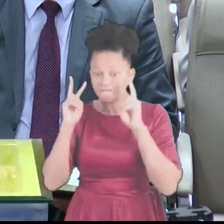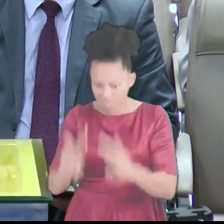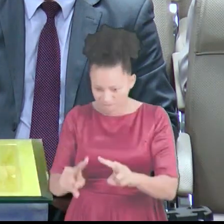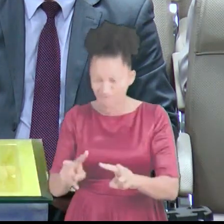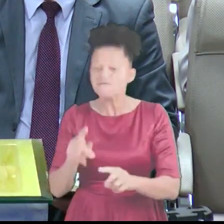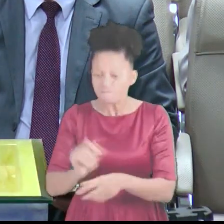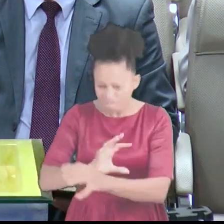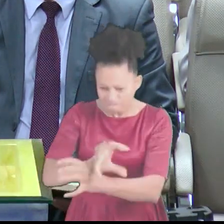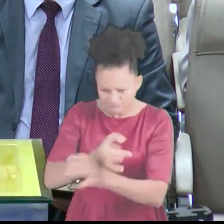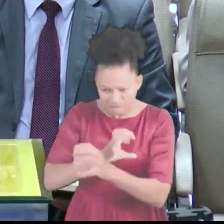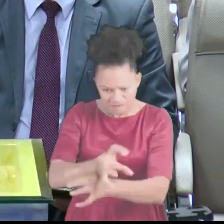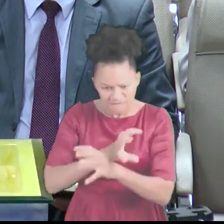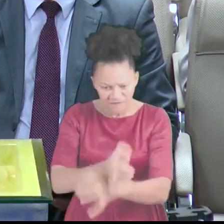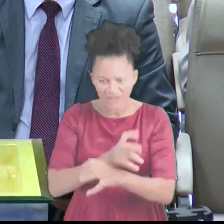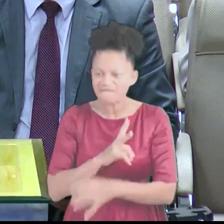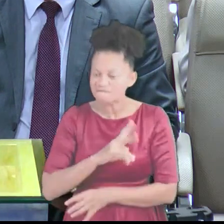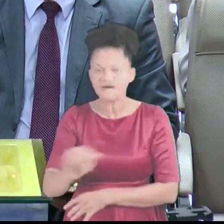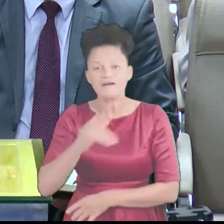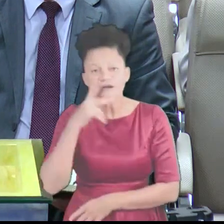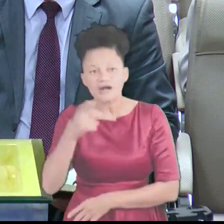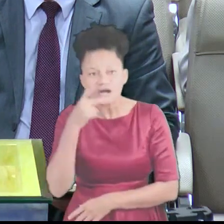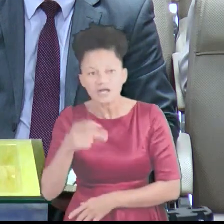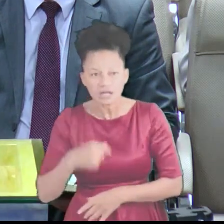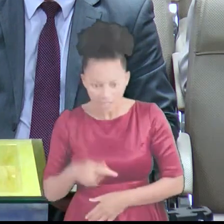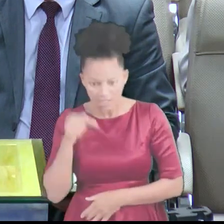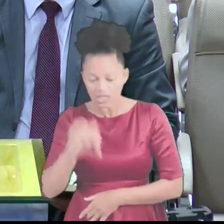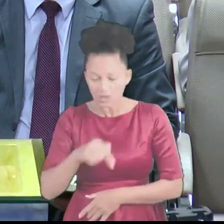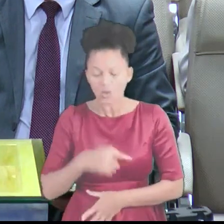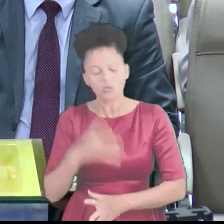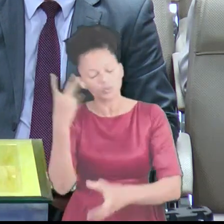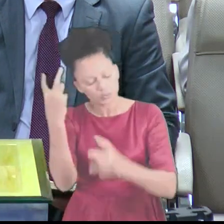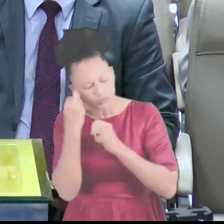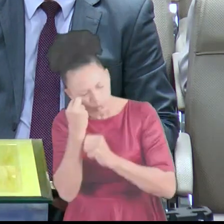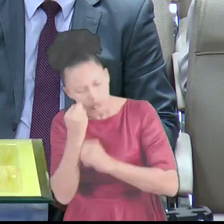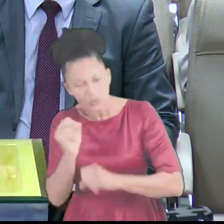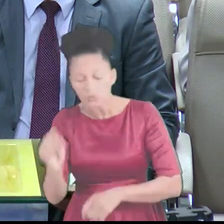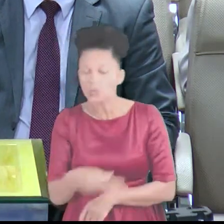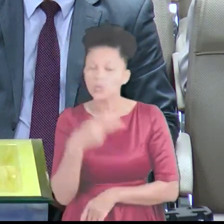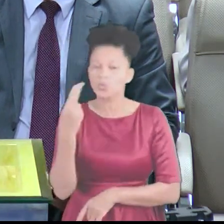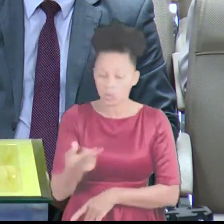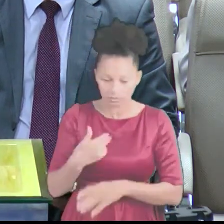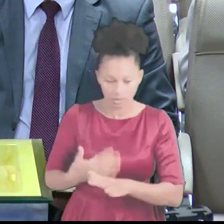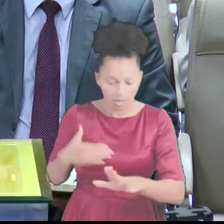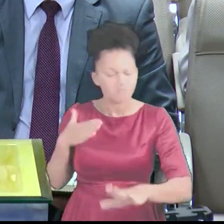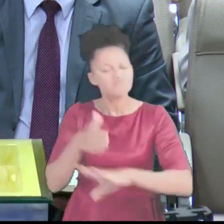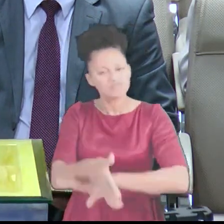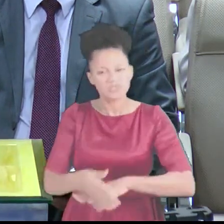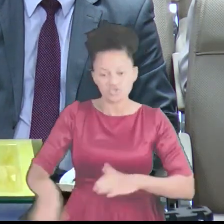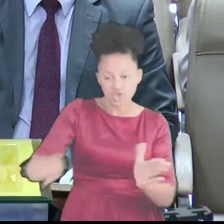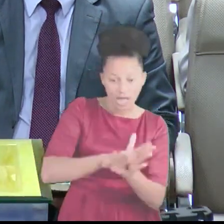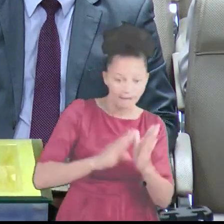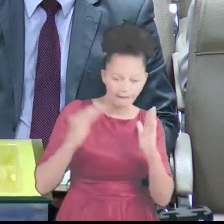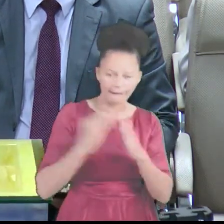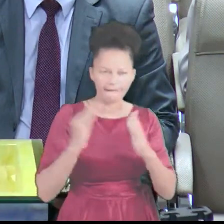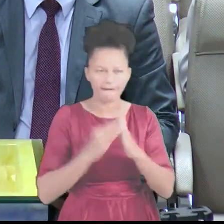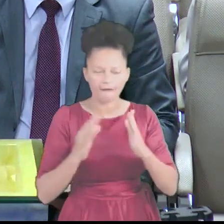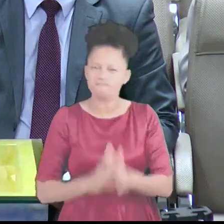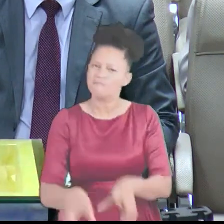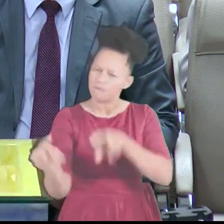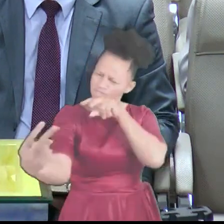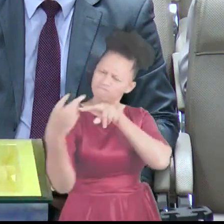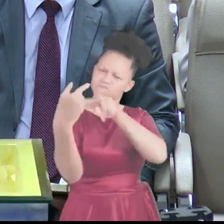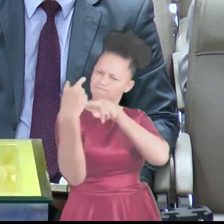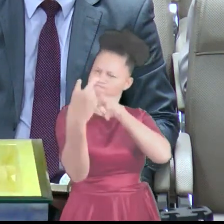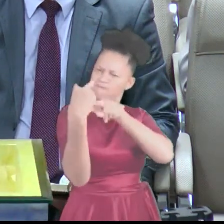este osso seco e vai dizer, quando ele estiver dormindo, ou quando ele entrar em casa, você vai mirar nos